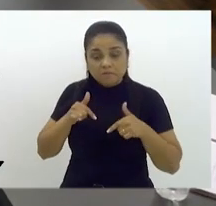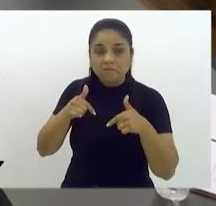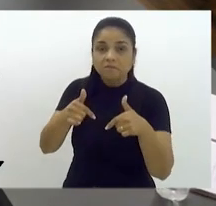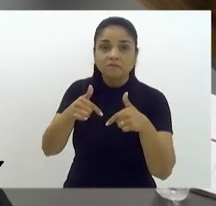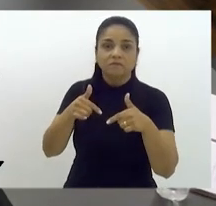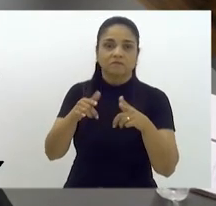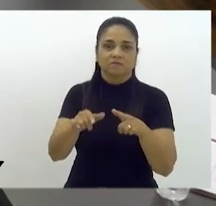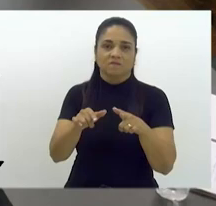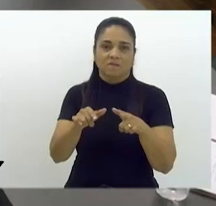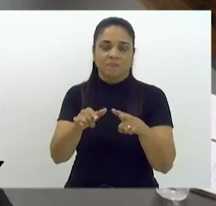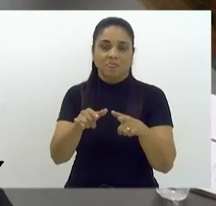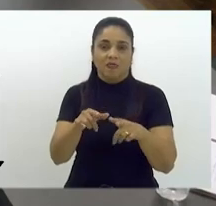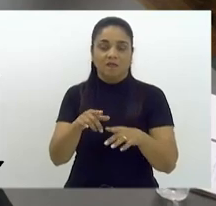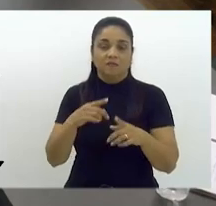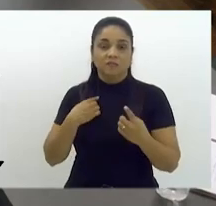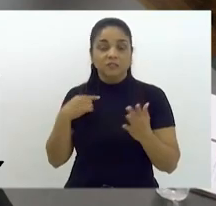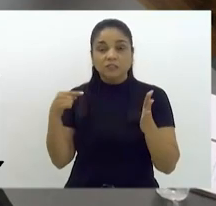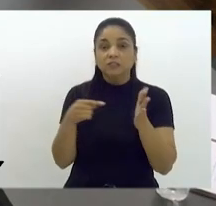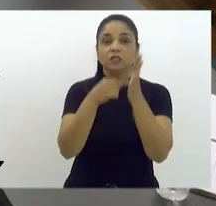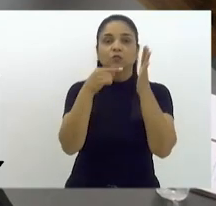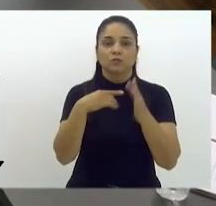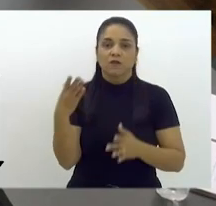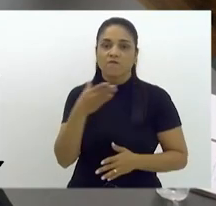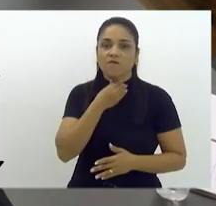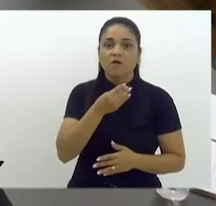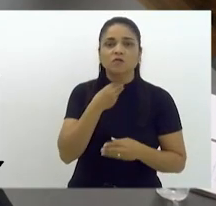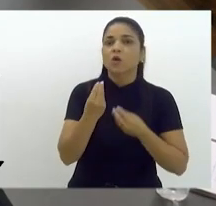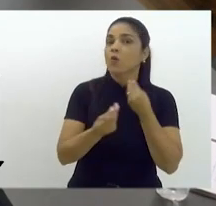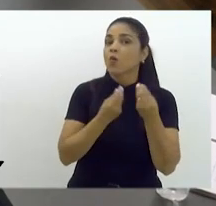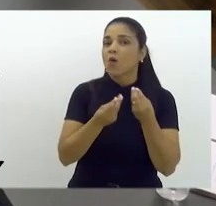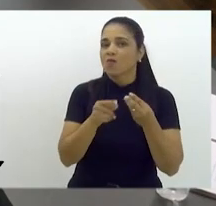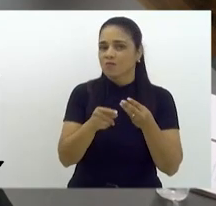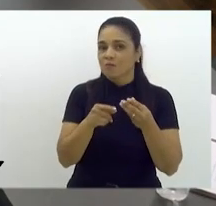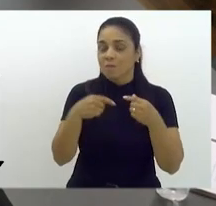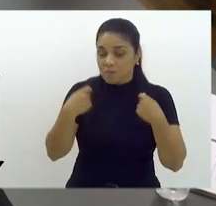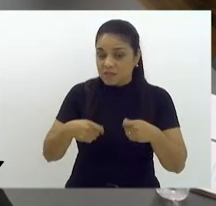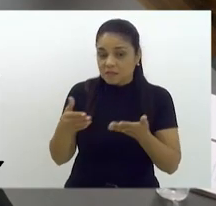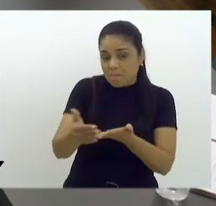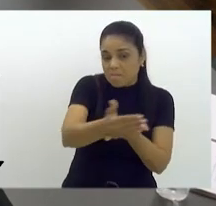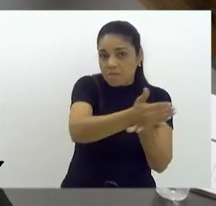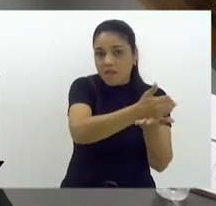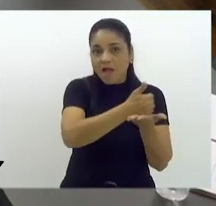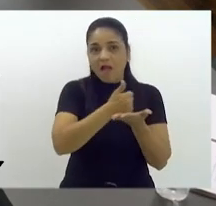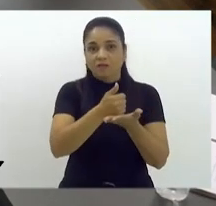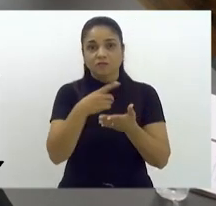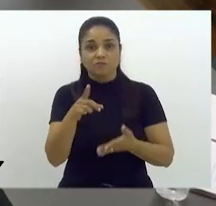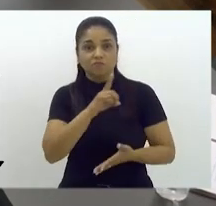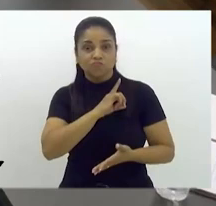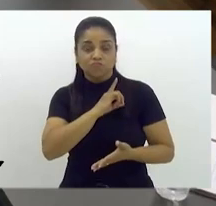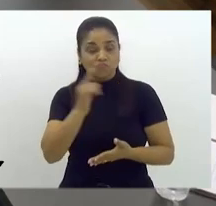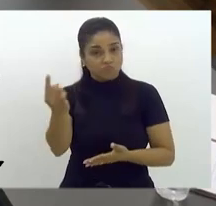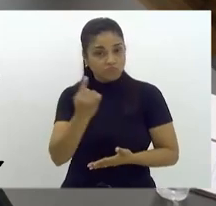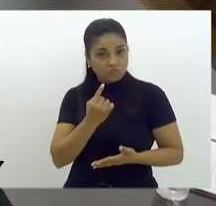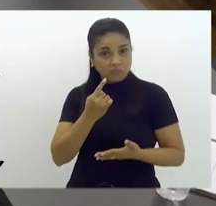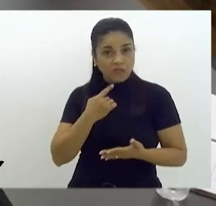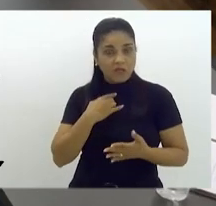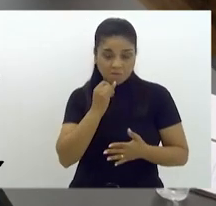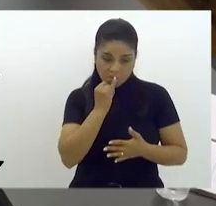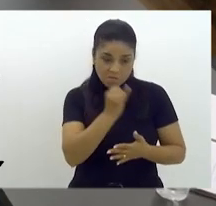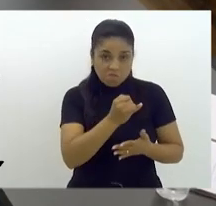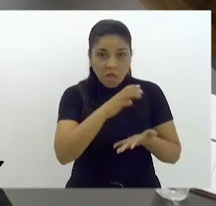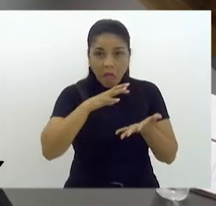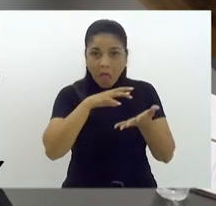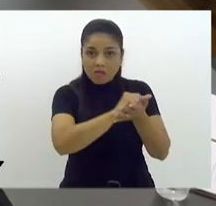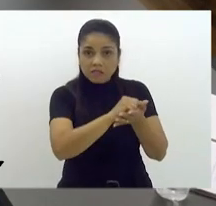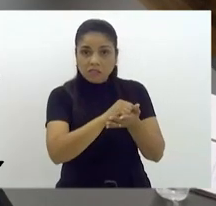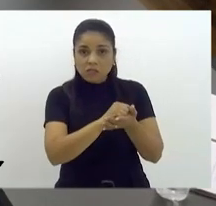reagir quando a denúncia for falsa temos que ter uma base de dados porque uma mulher vai numa delegacia faz uma denúncia depois vai na outra faz uma